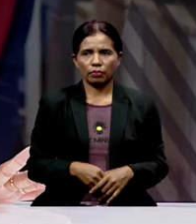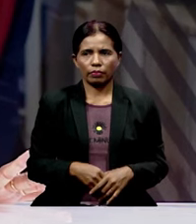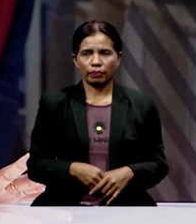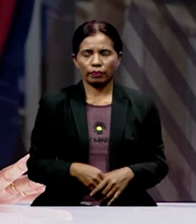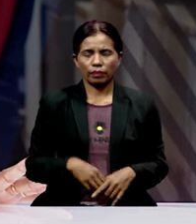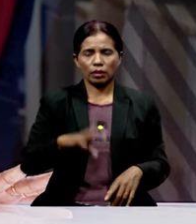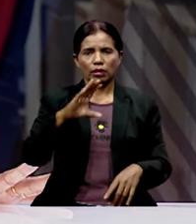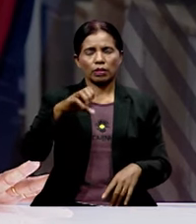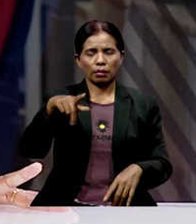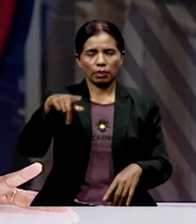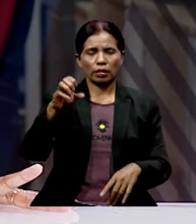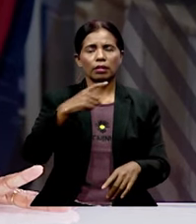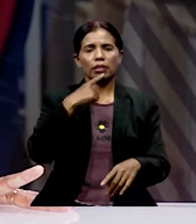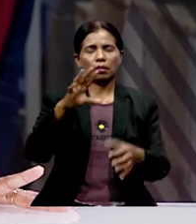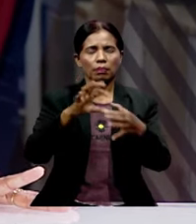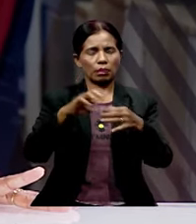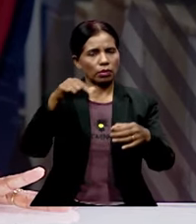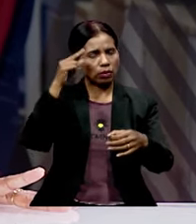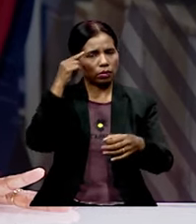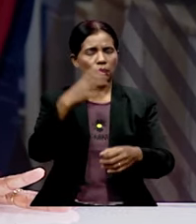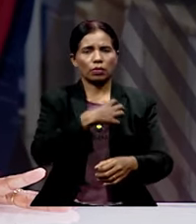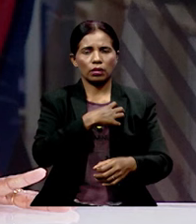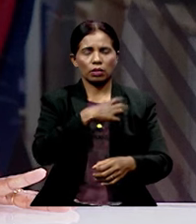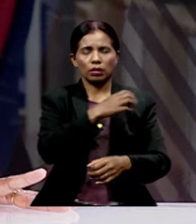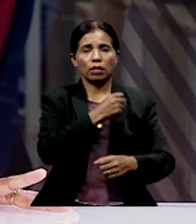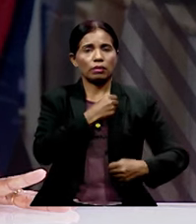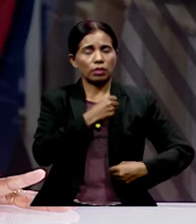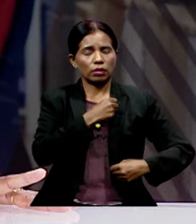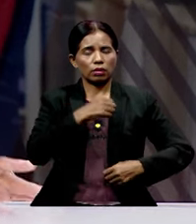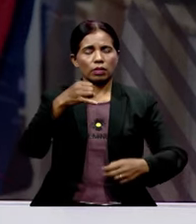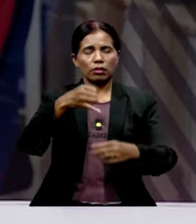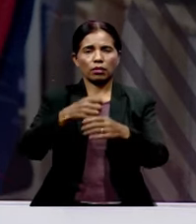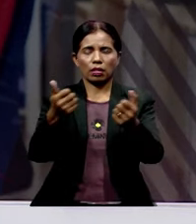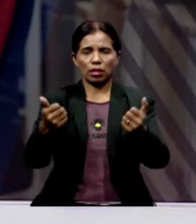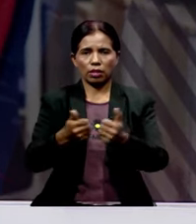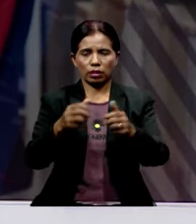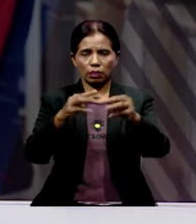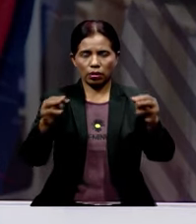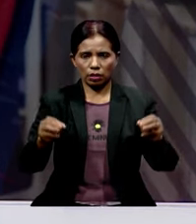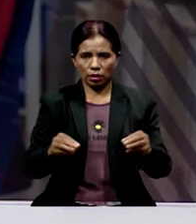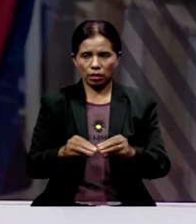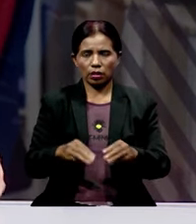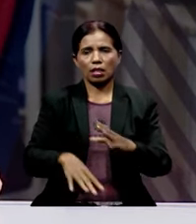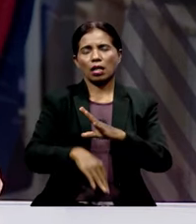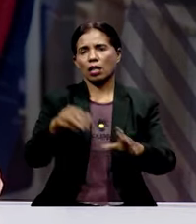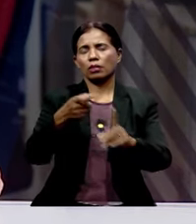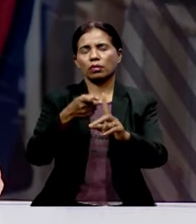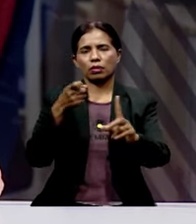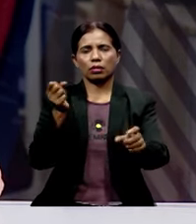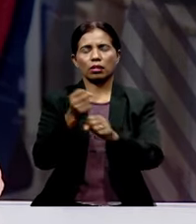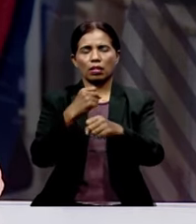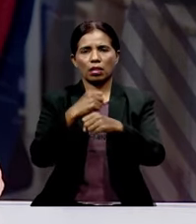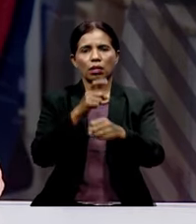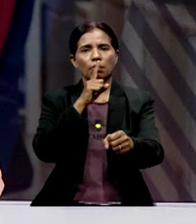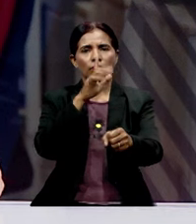Separ prefere membro governo, FFDTL no PNTL, envolvido em arte marcial no arte ritual, resignando que ralo